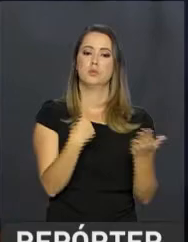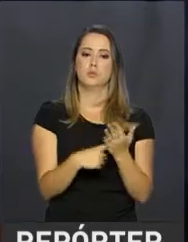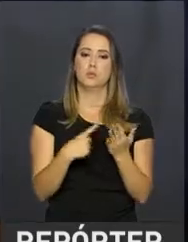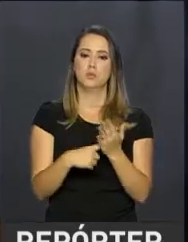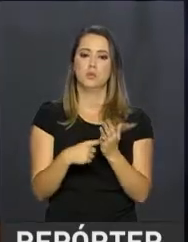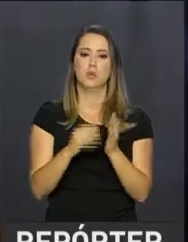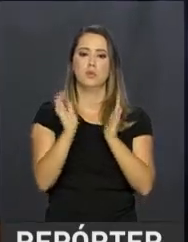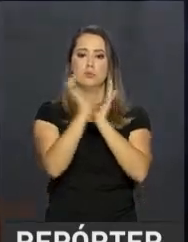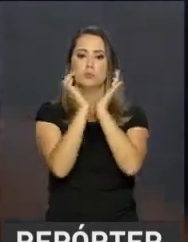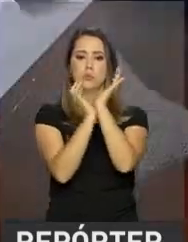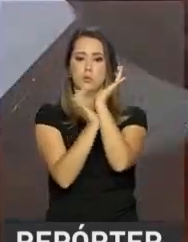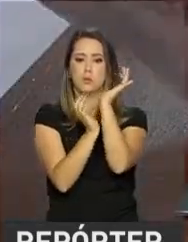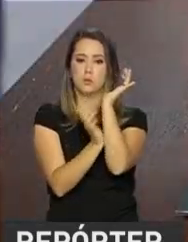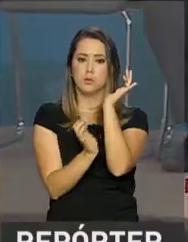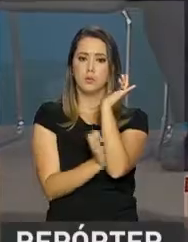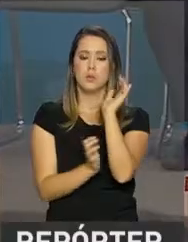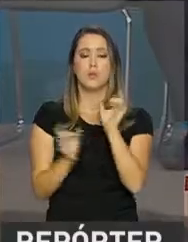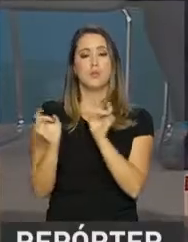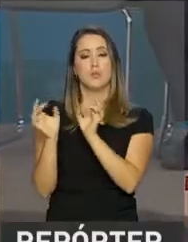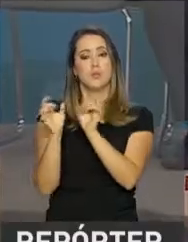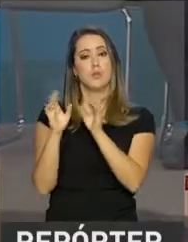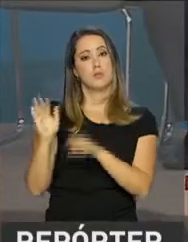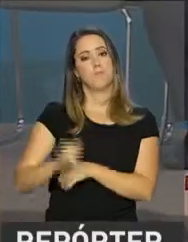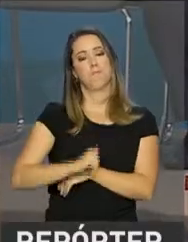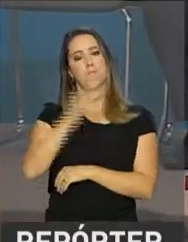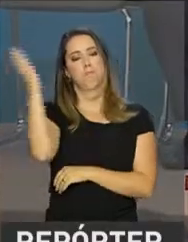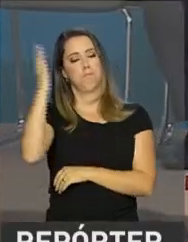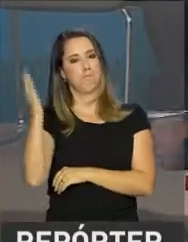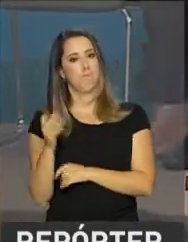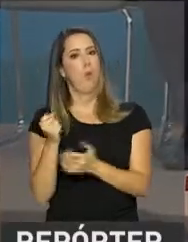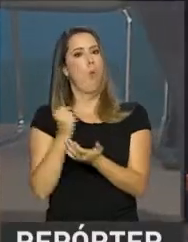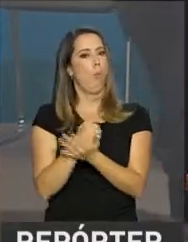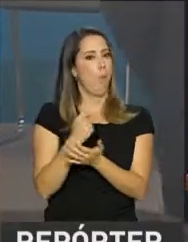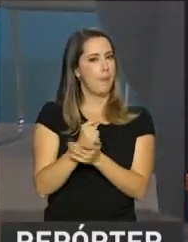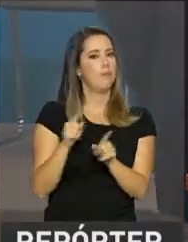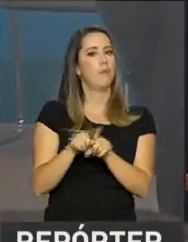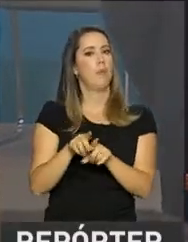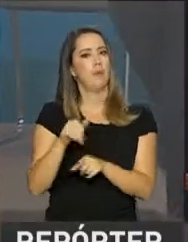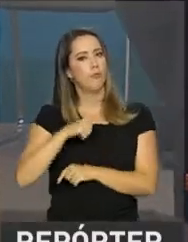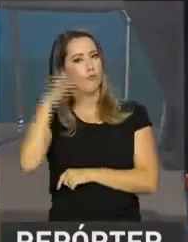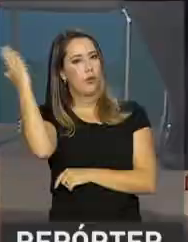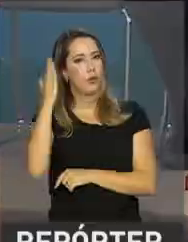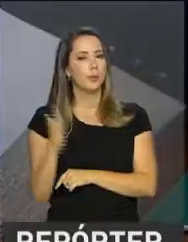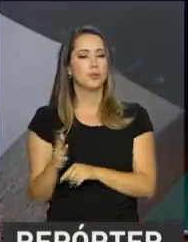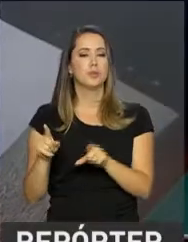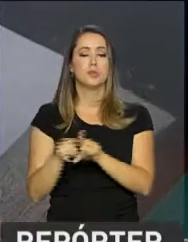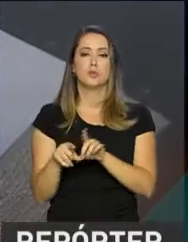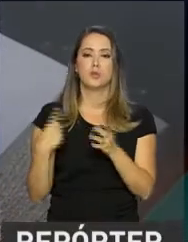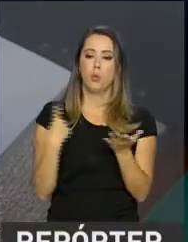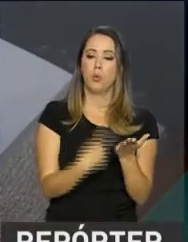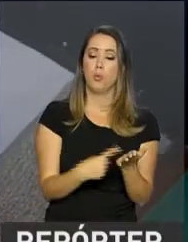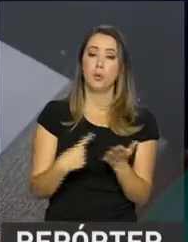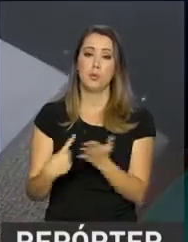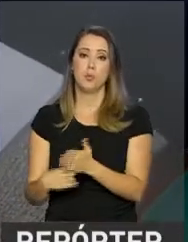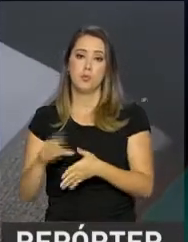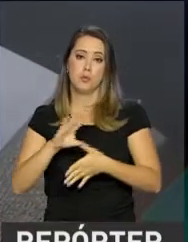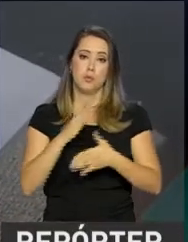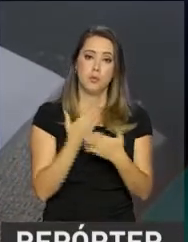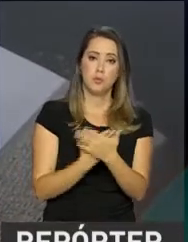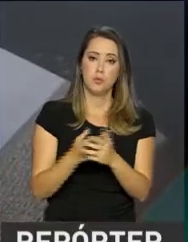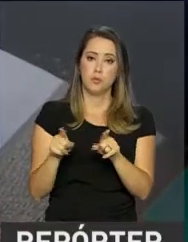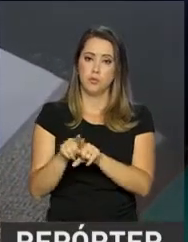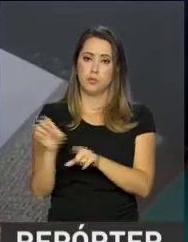desburocratização nas exportações e importações e aposta na efetivação do acordo comercial entre o mercosul